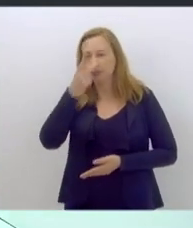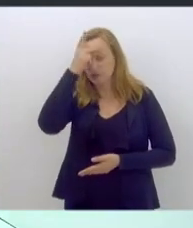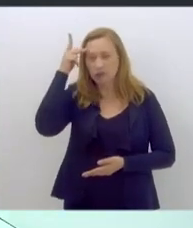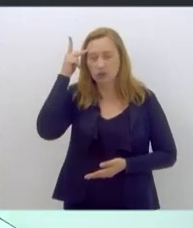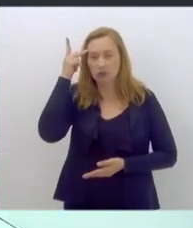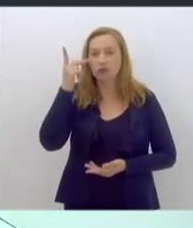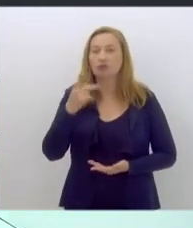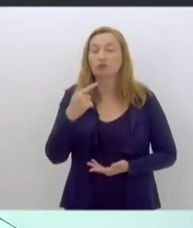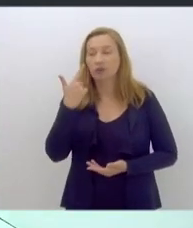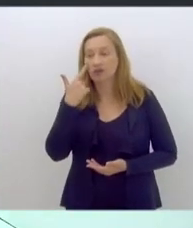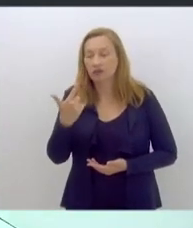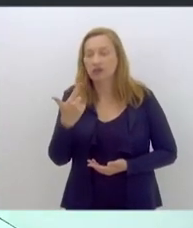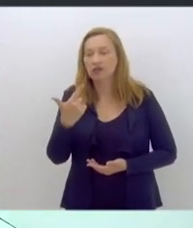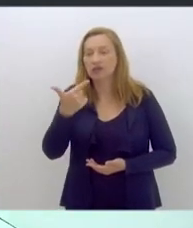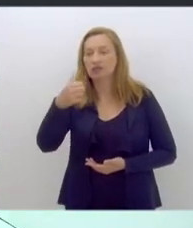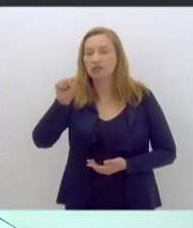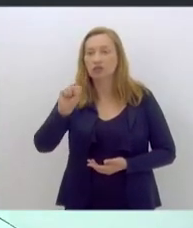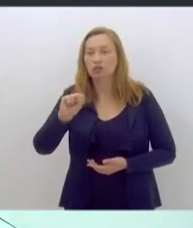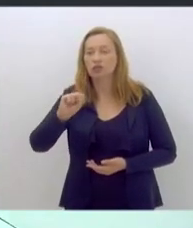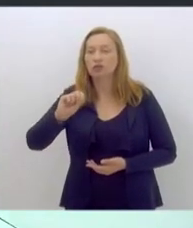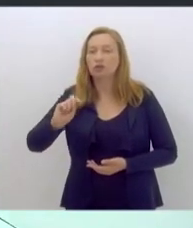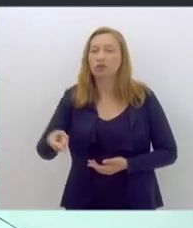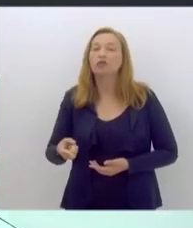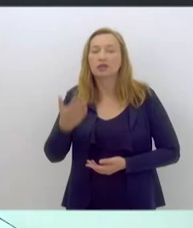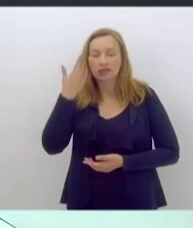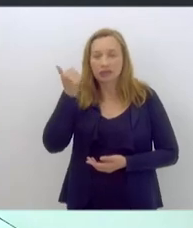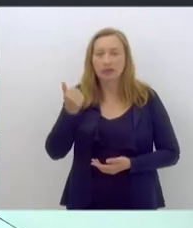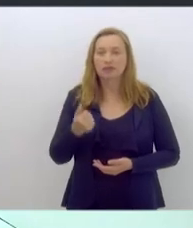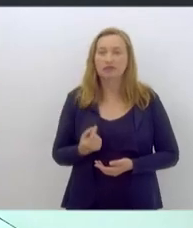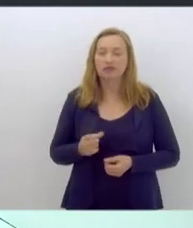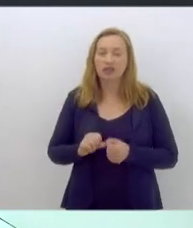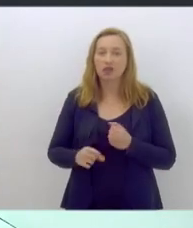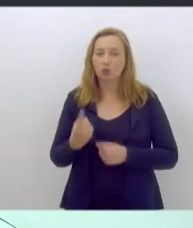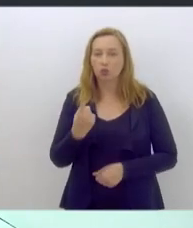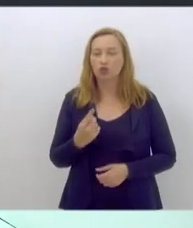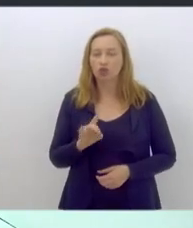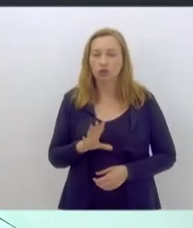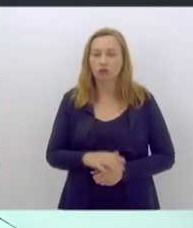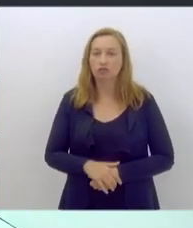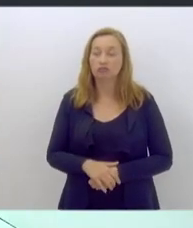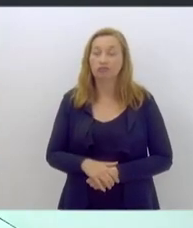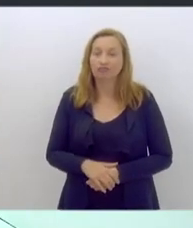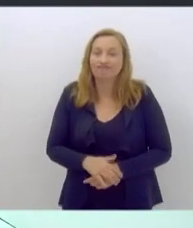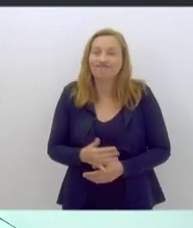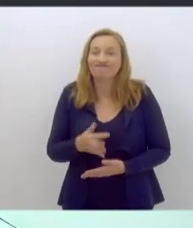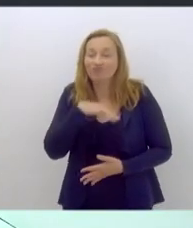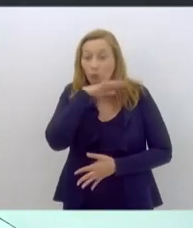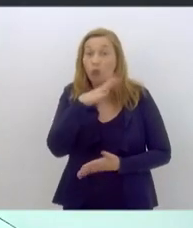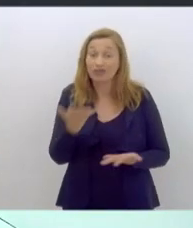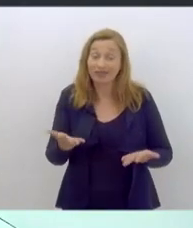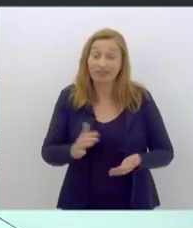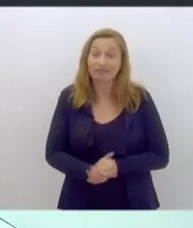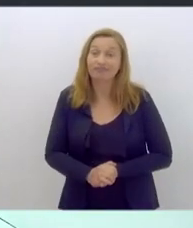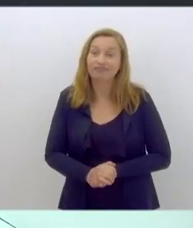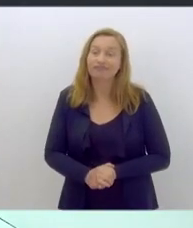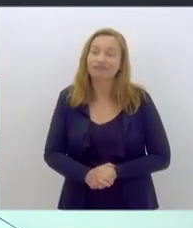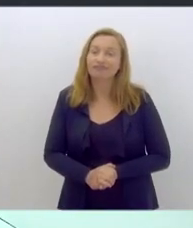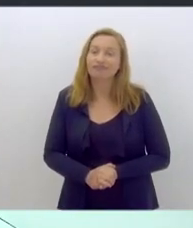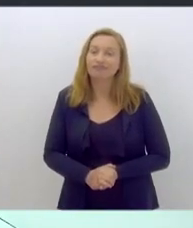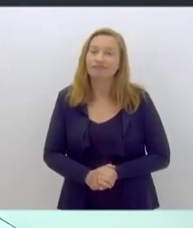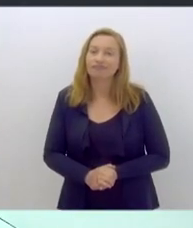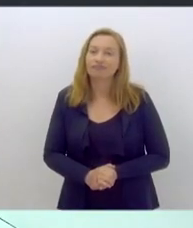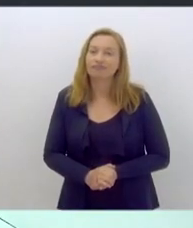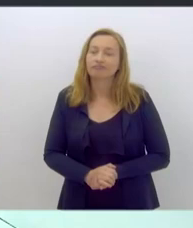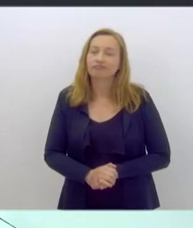para ver se na 28.000 tem uma que saiba fazer isso a gente chegou é só em